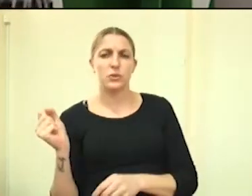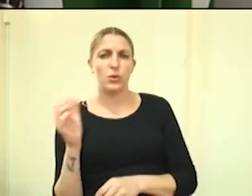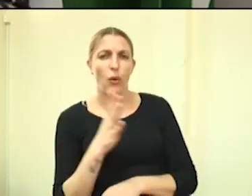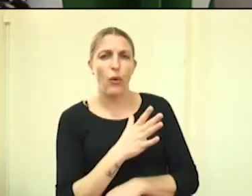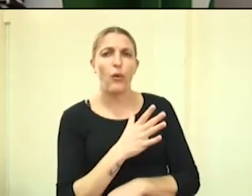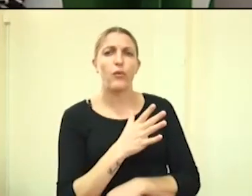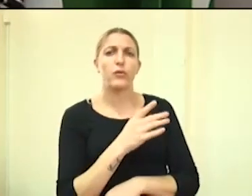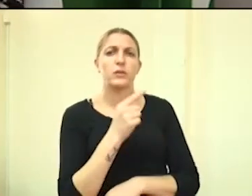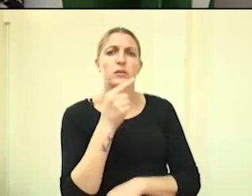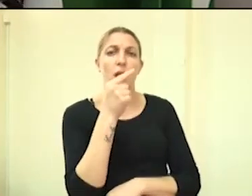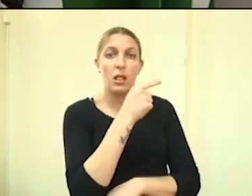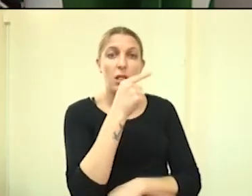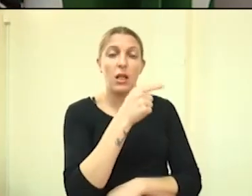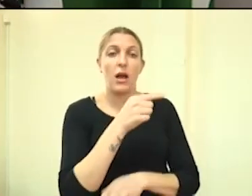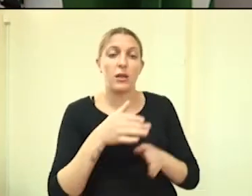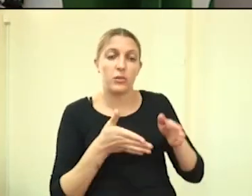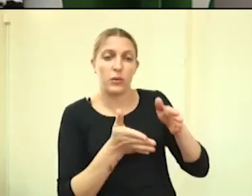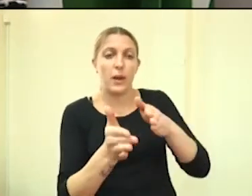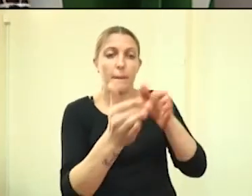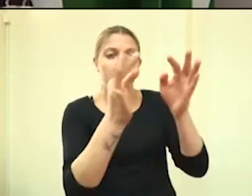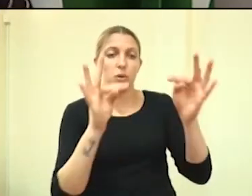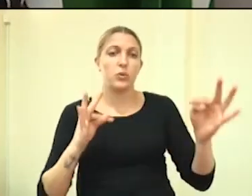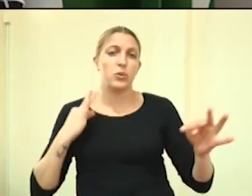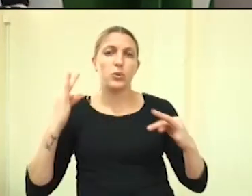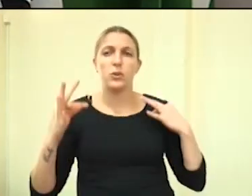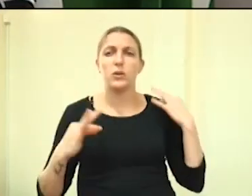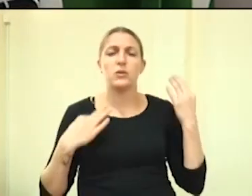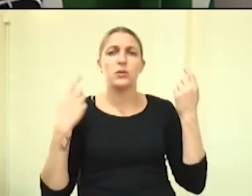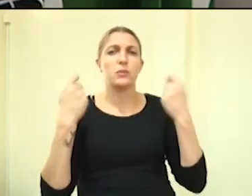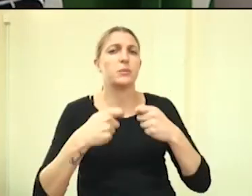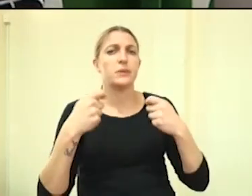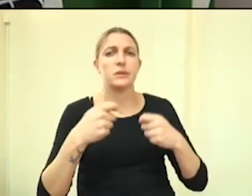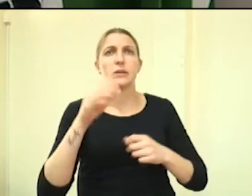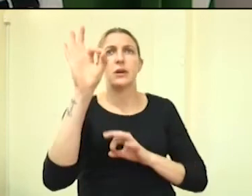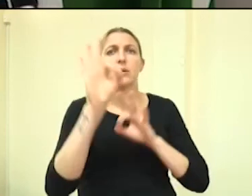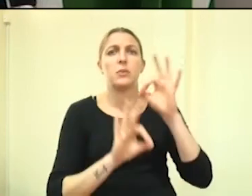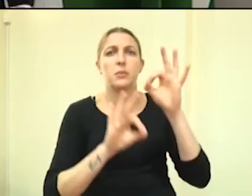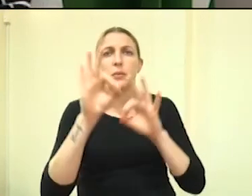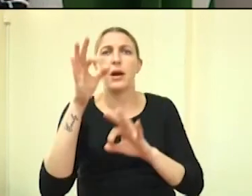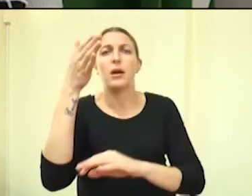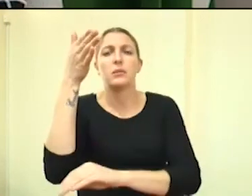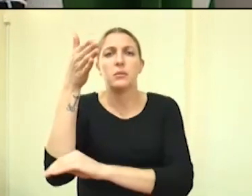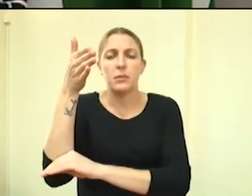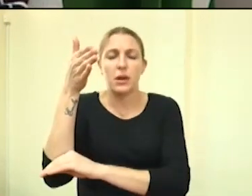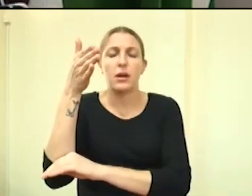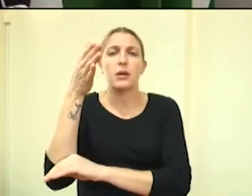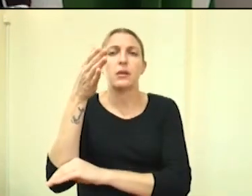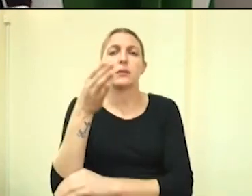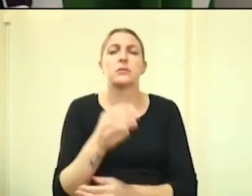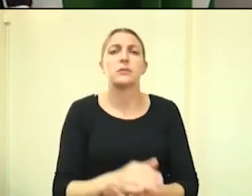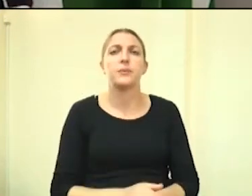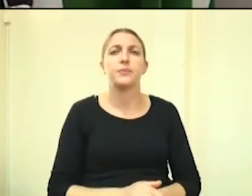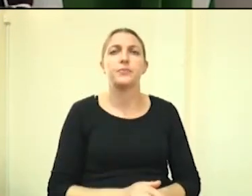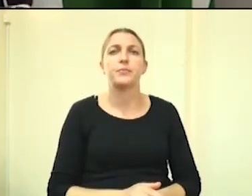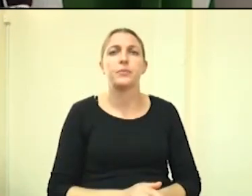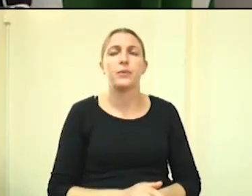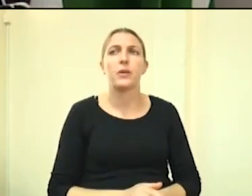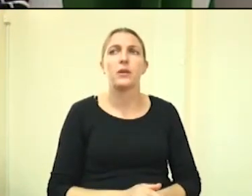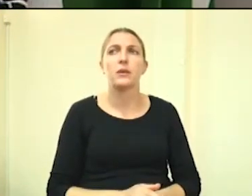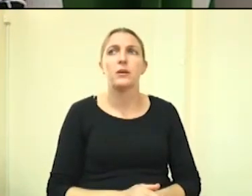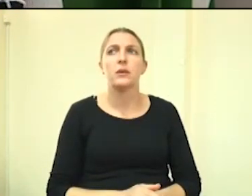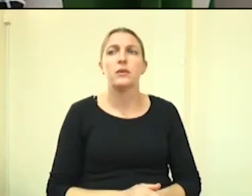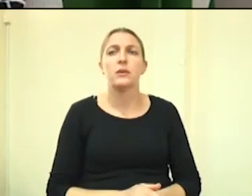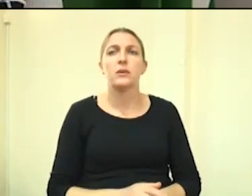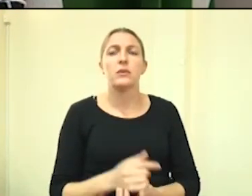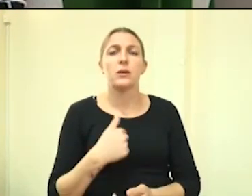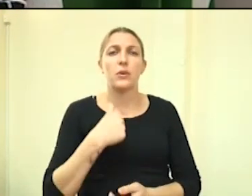e que precisa ser revisto, então, a sinalização, né? Tivemos boas iniciativas ali em relação ao turismo